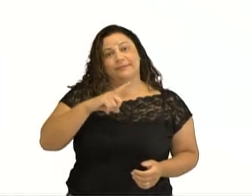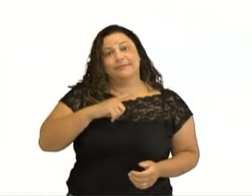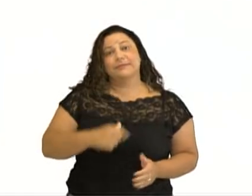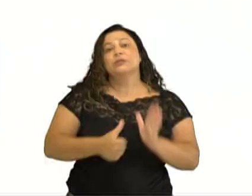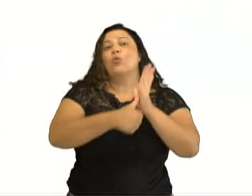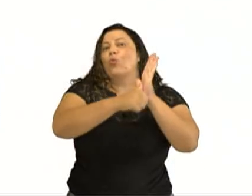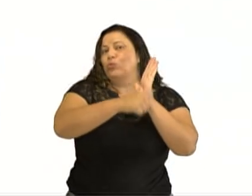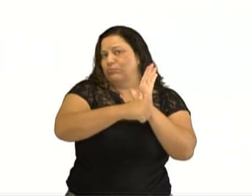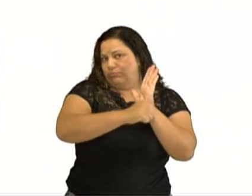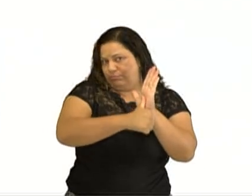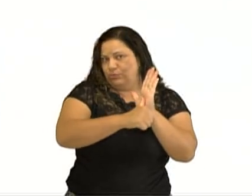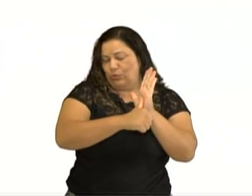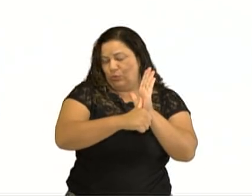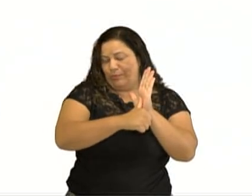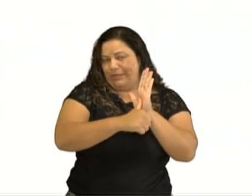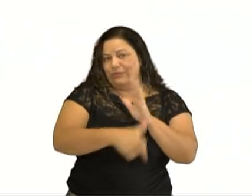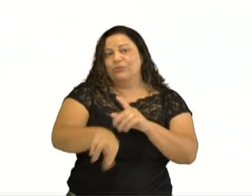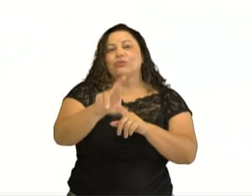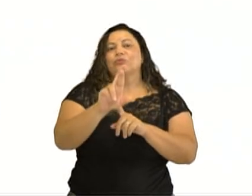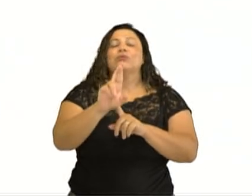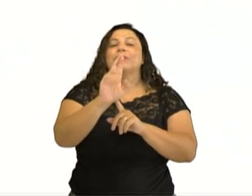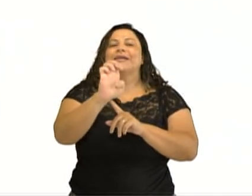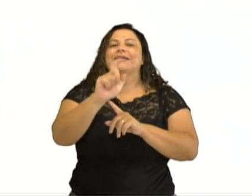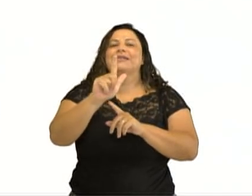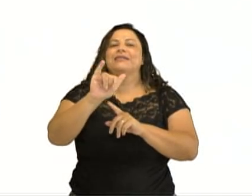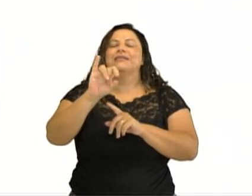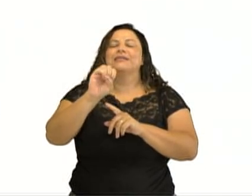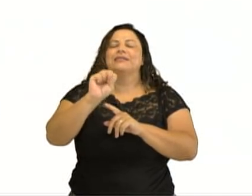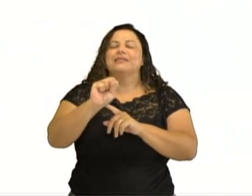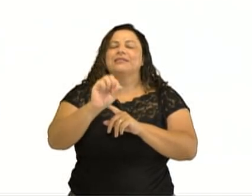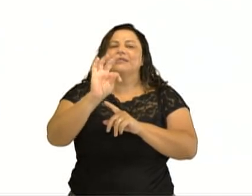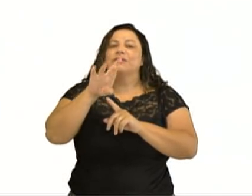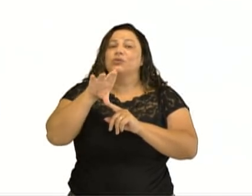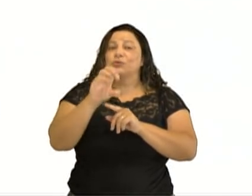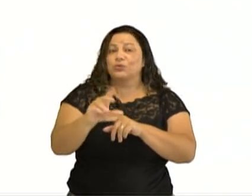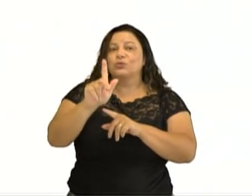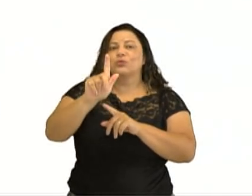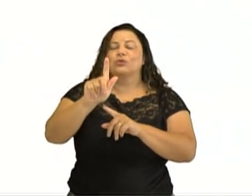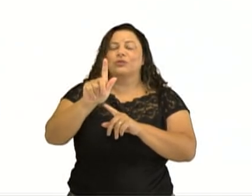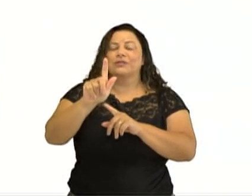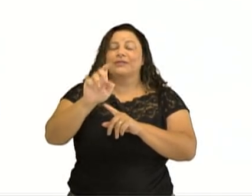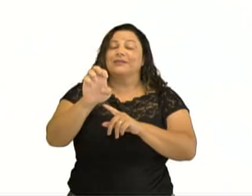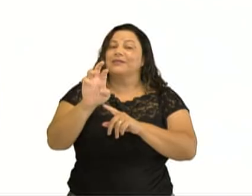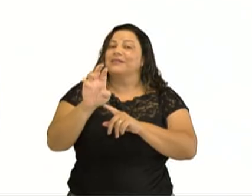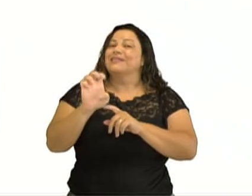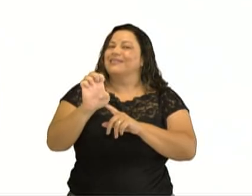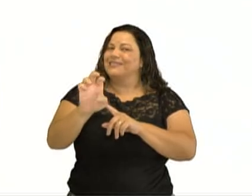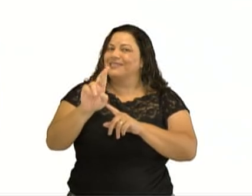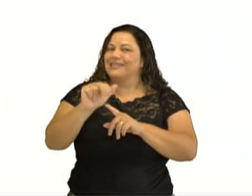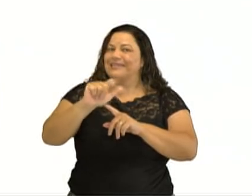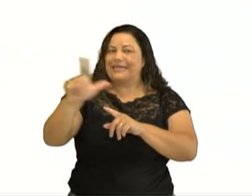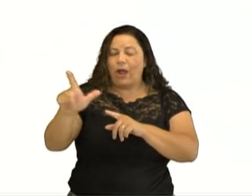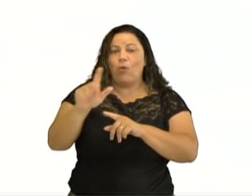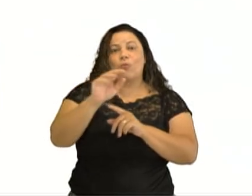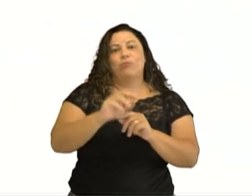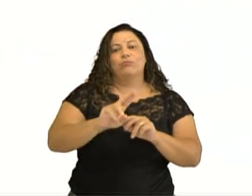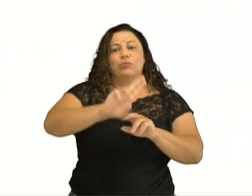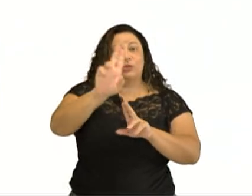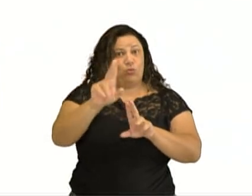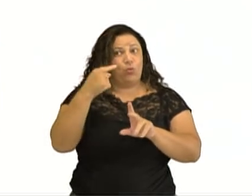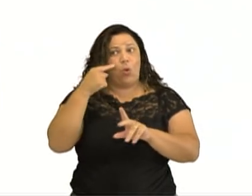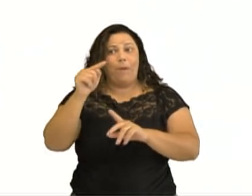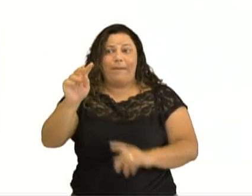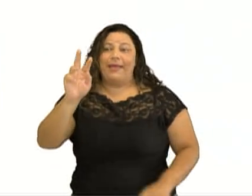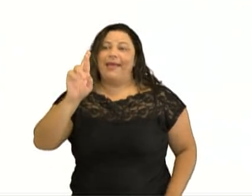um documento de registro geral, um RG. E aí nós temos duas coisas para pensar sobre ele.